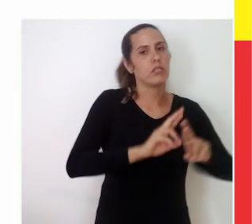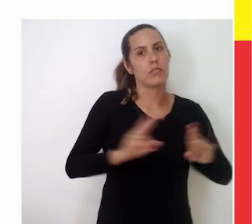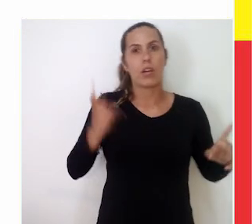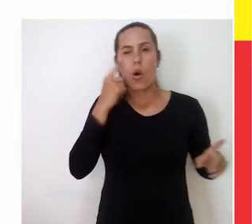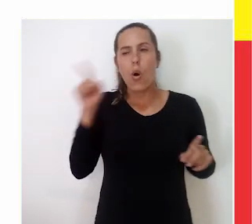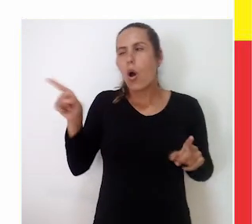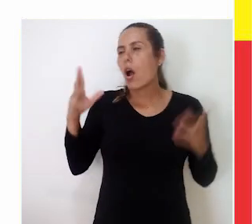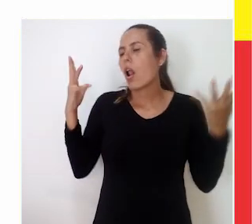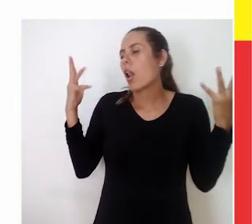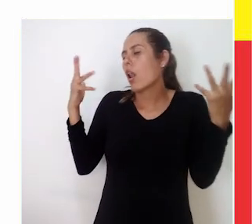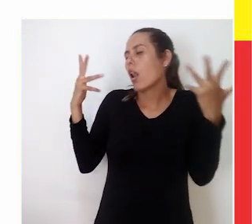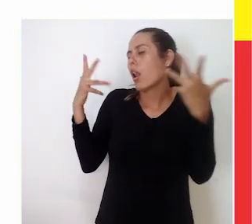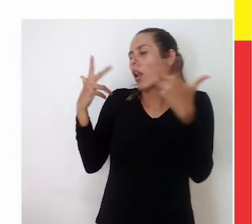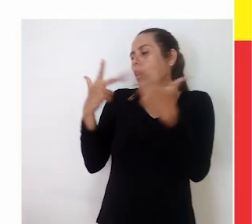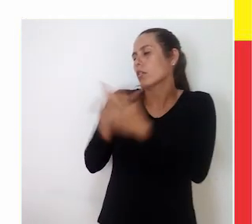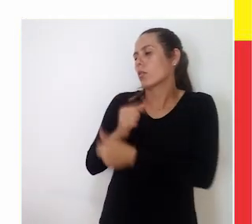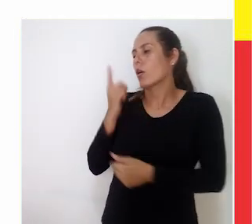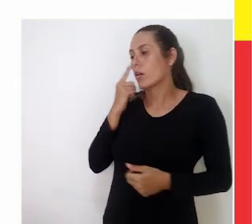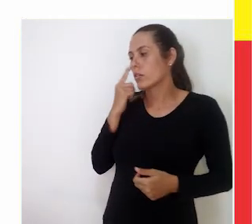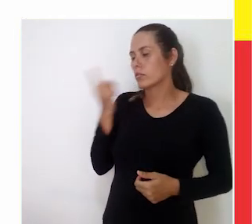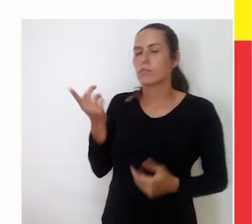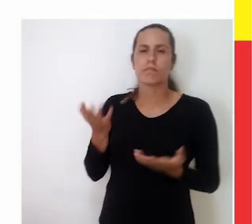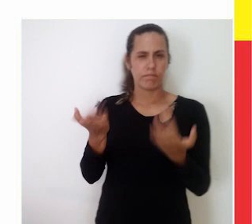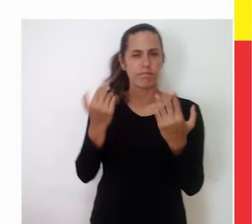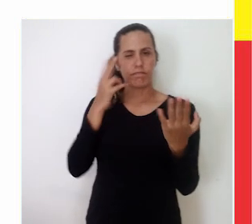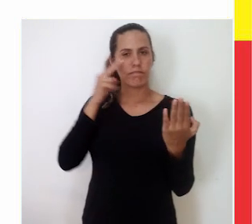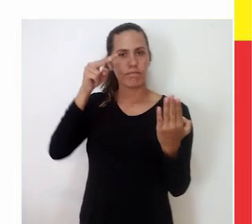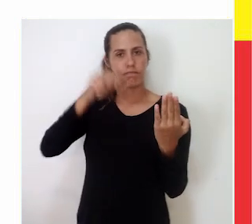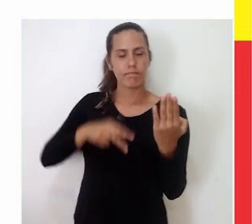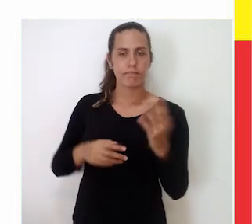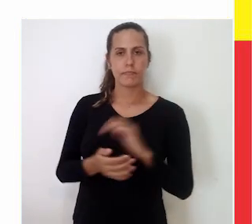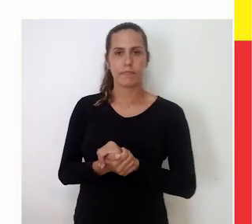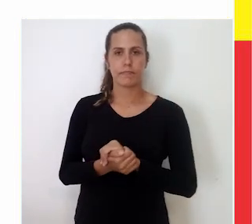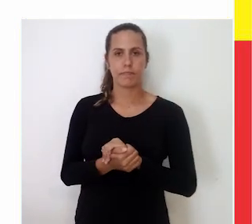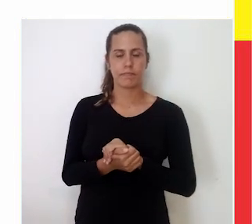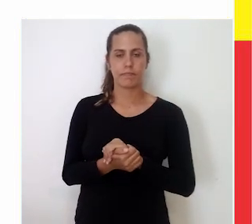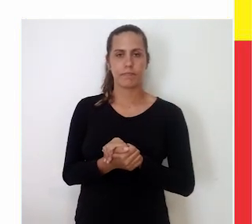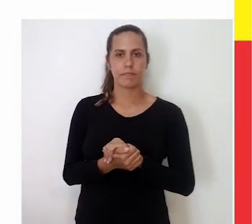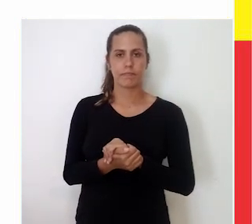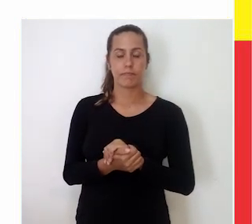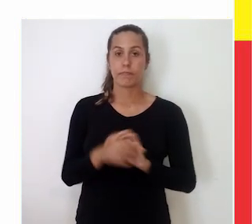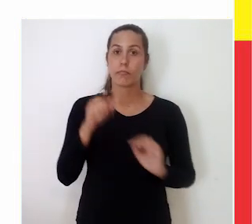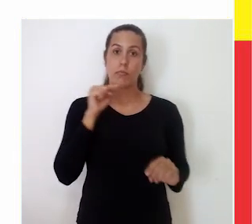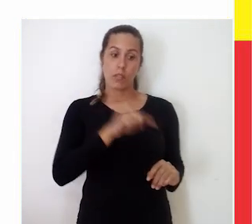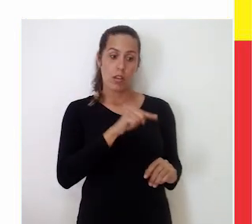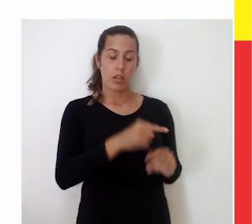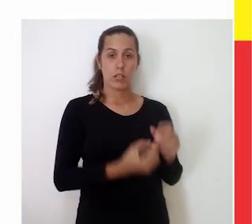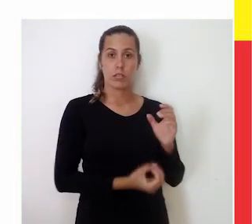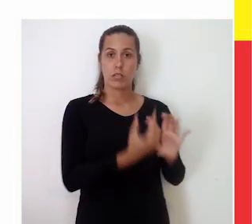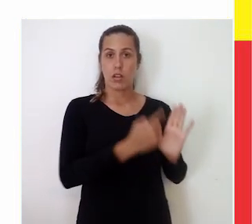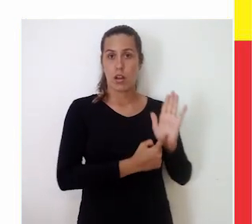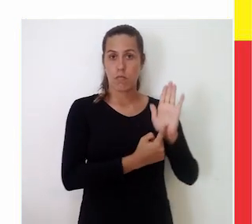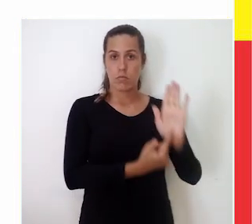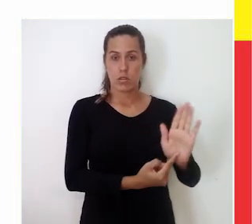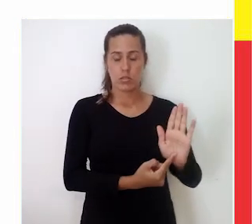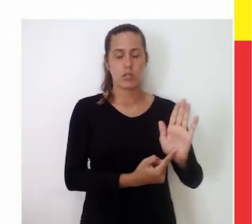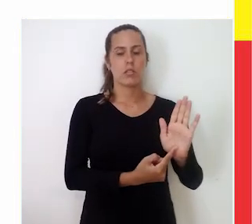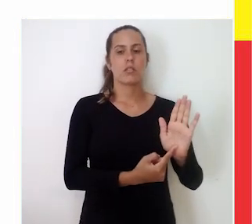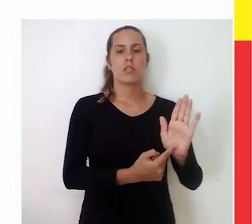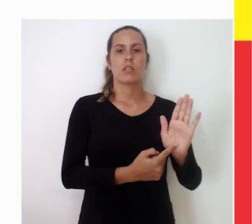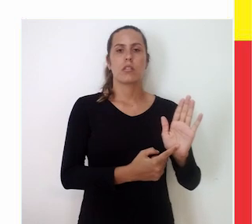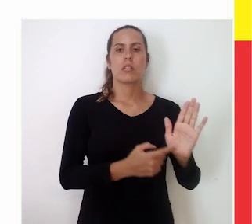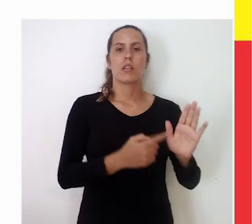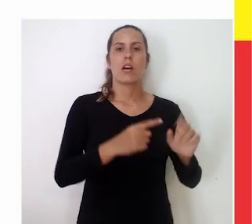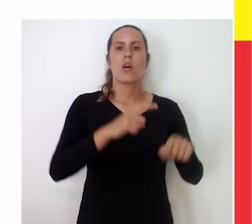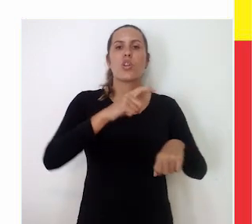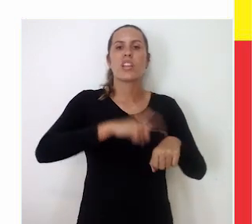tornado lindo. Então, olha só, vamos ler comigo. O tornado apresenta dimensões e durações bem menores do que